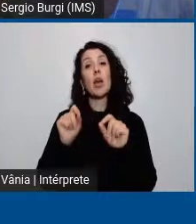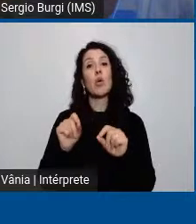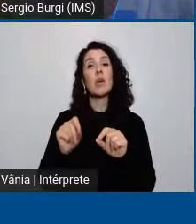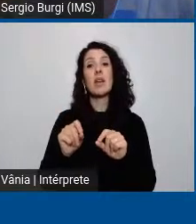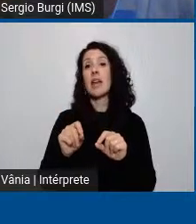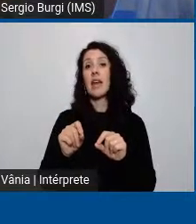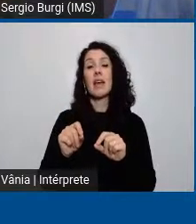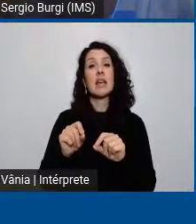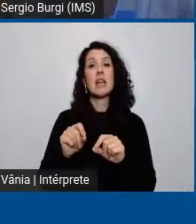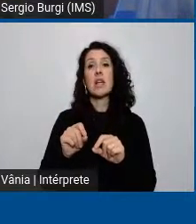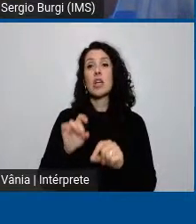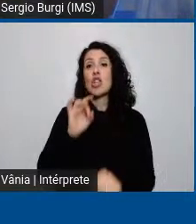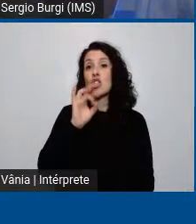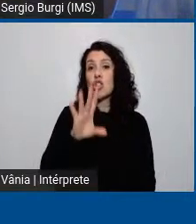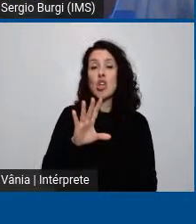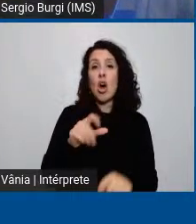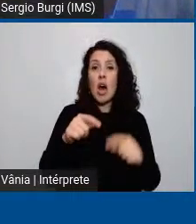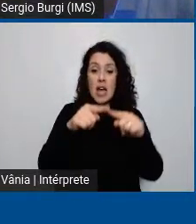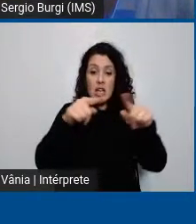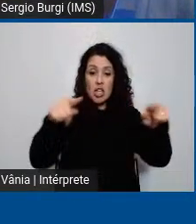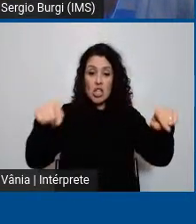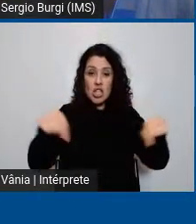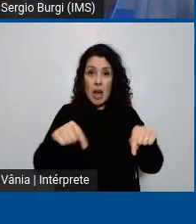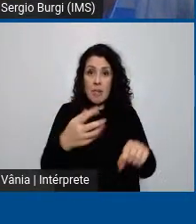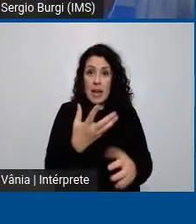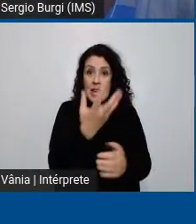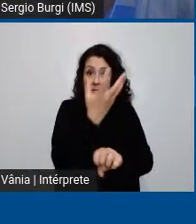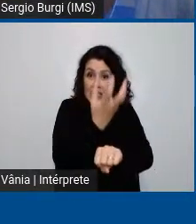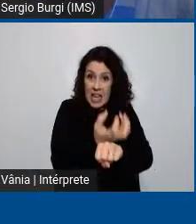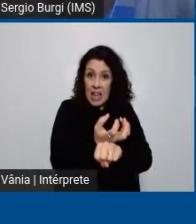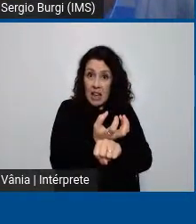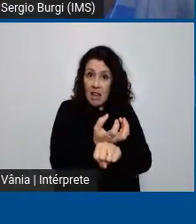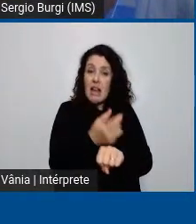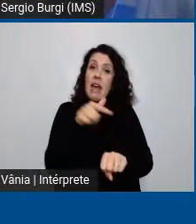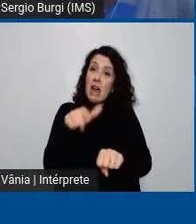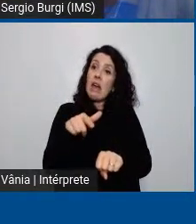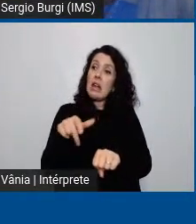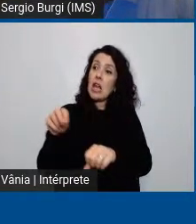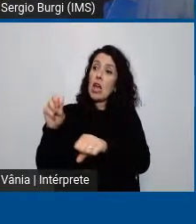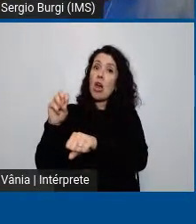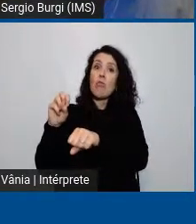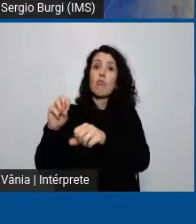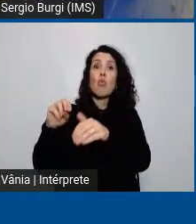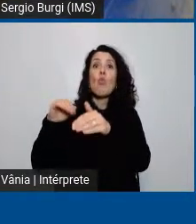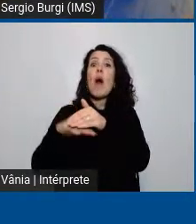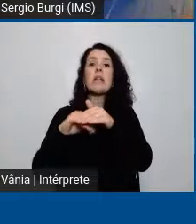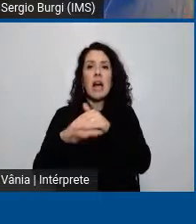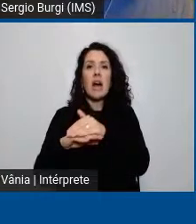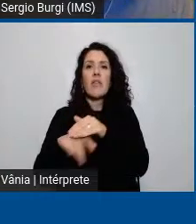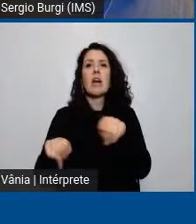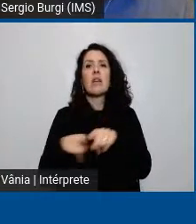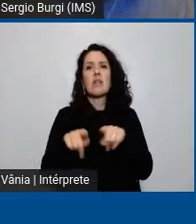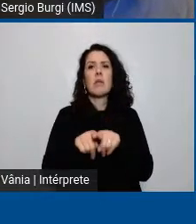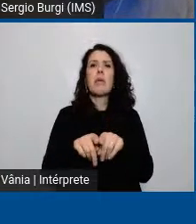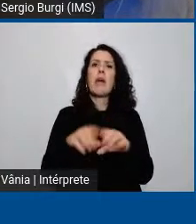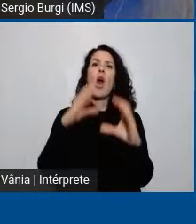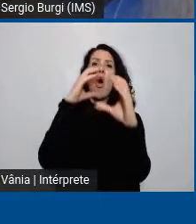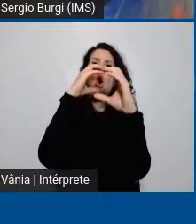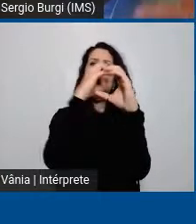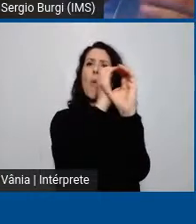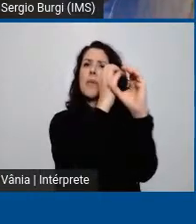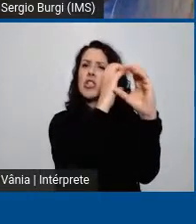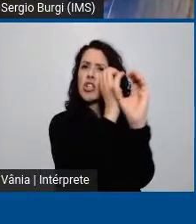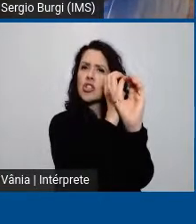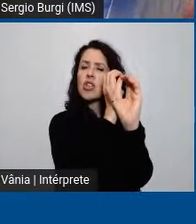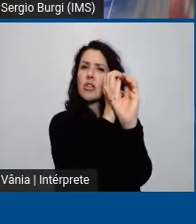das chapas secas de gelatina bromureto, Broughton Wright e Wainwright, e também, obviamente, das objetivas, etc. Esse é um